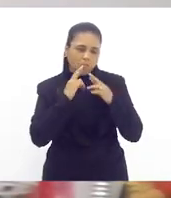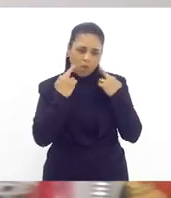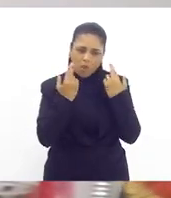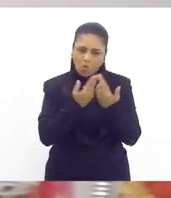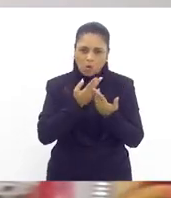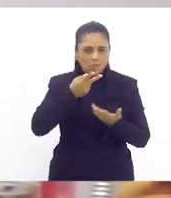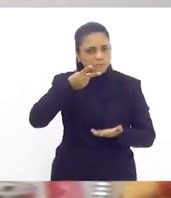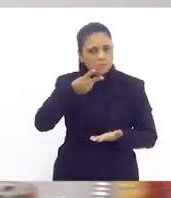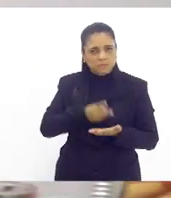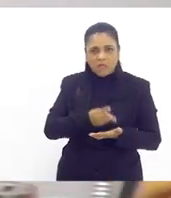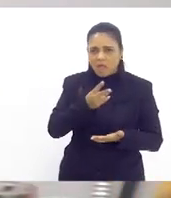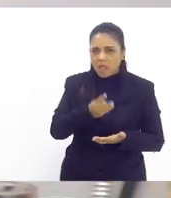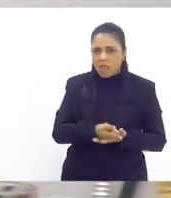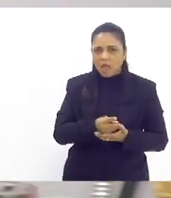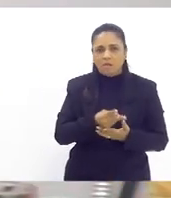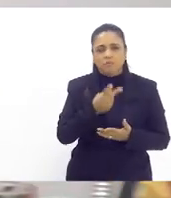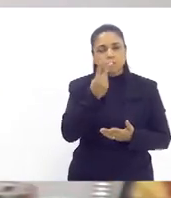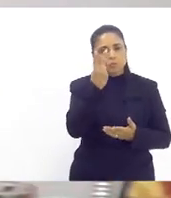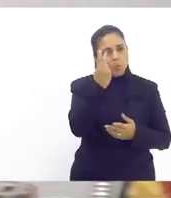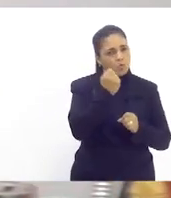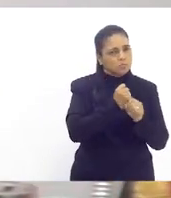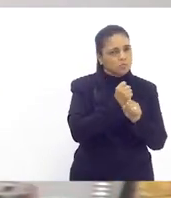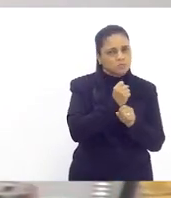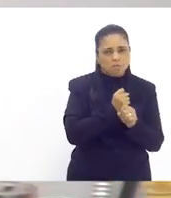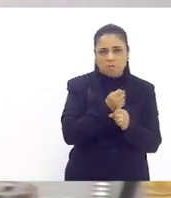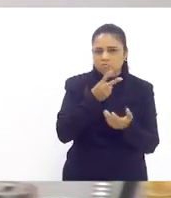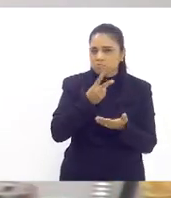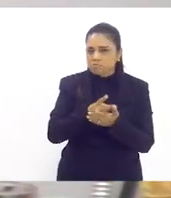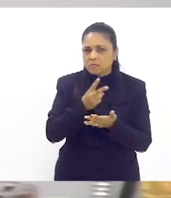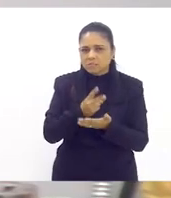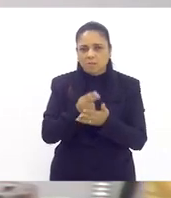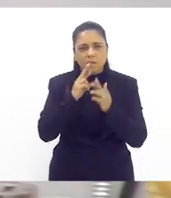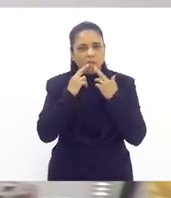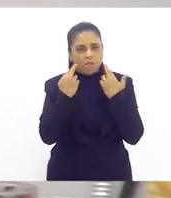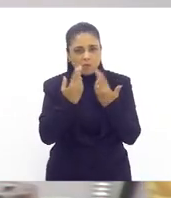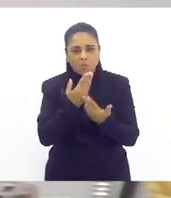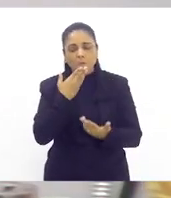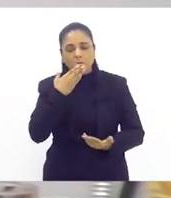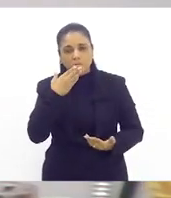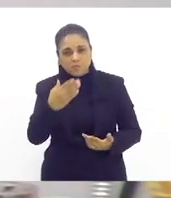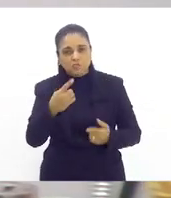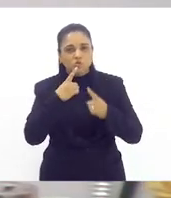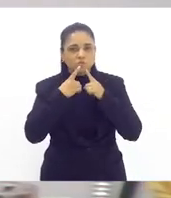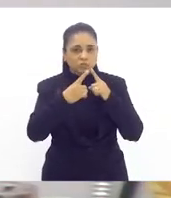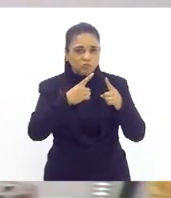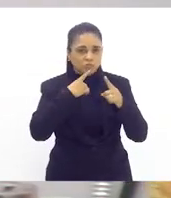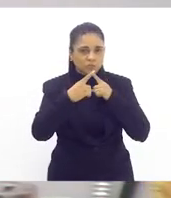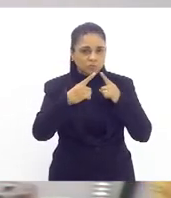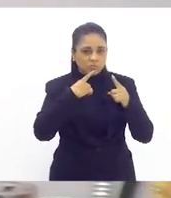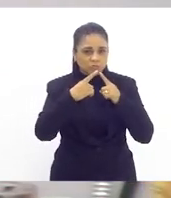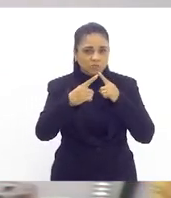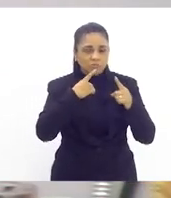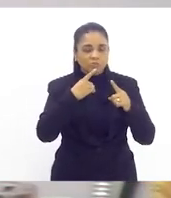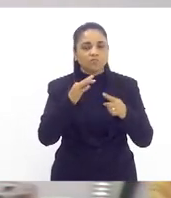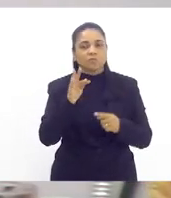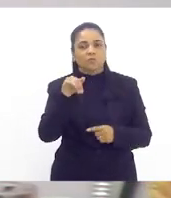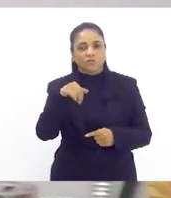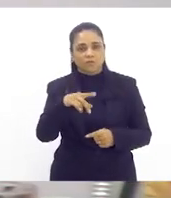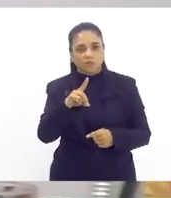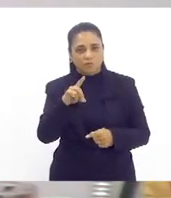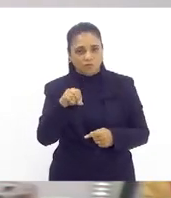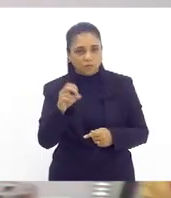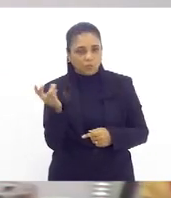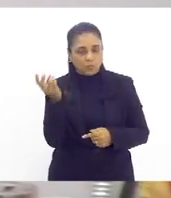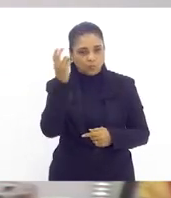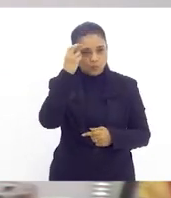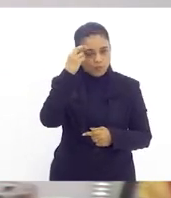já vai fazer quase dois anos eu venho pedir isso mais diálogo no comitê gestor do fundo e mais